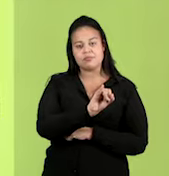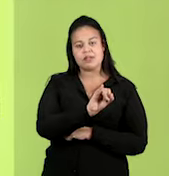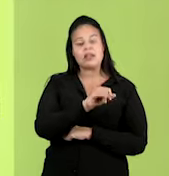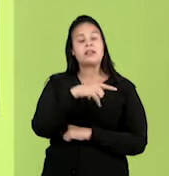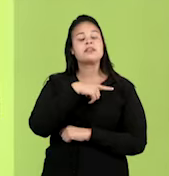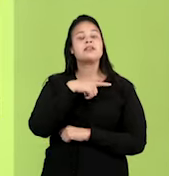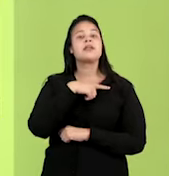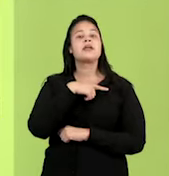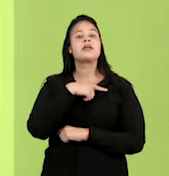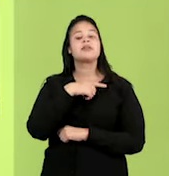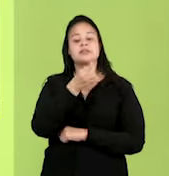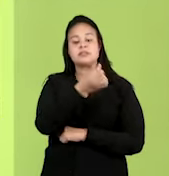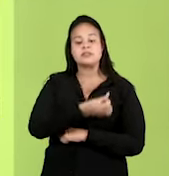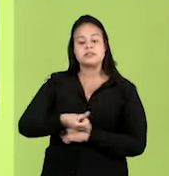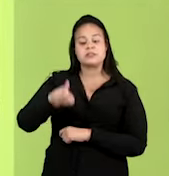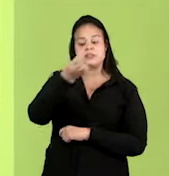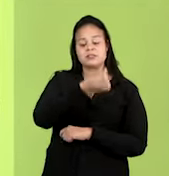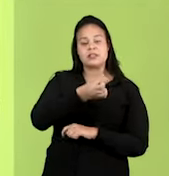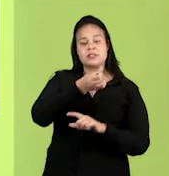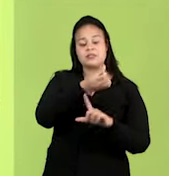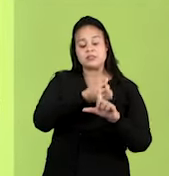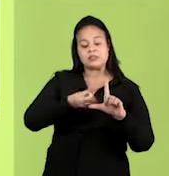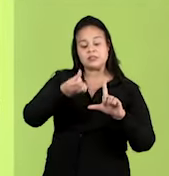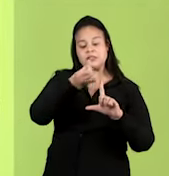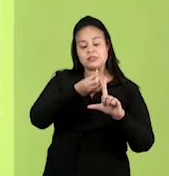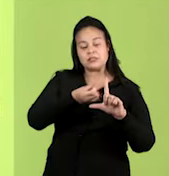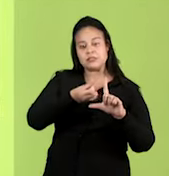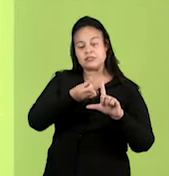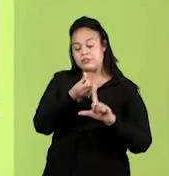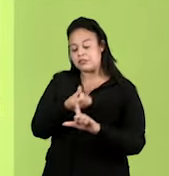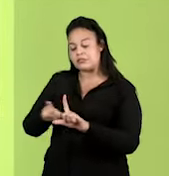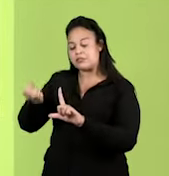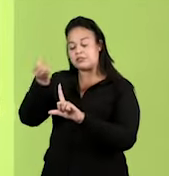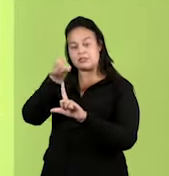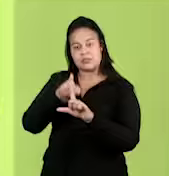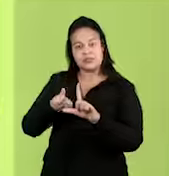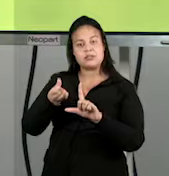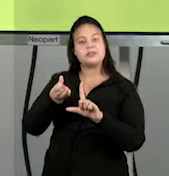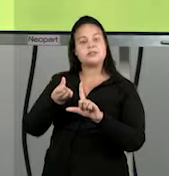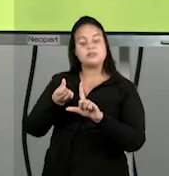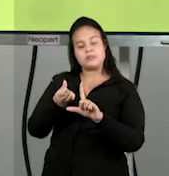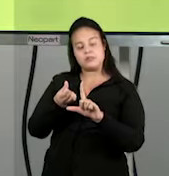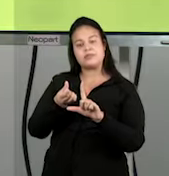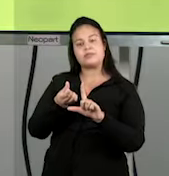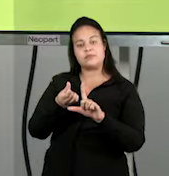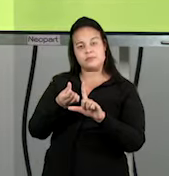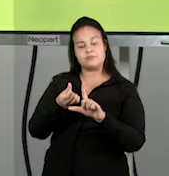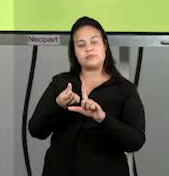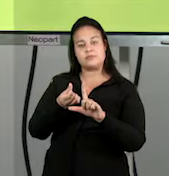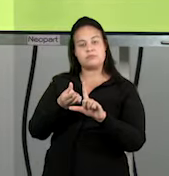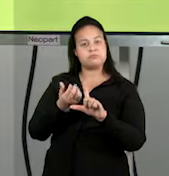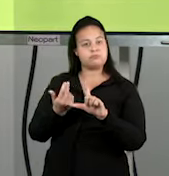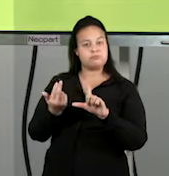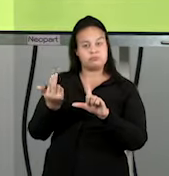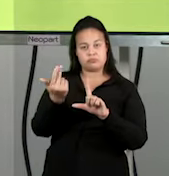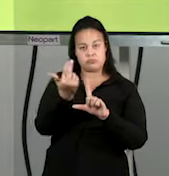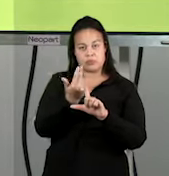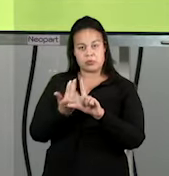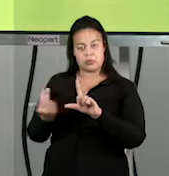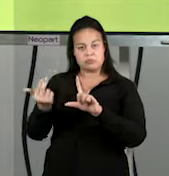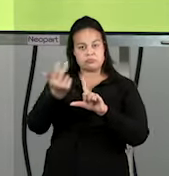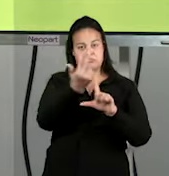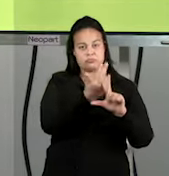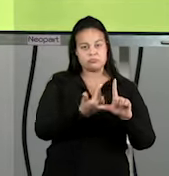tem 6 ângulos internos que medem a mesma medida. E nós